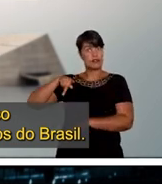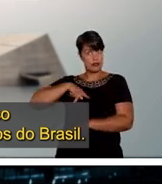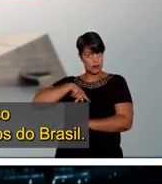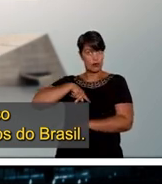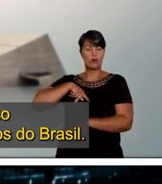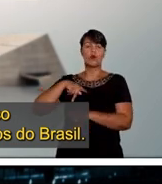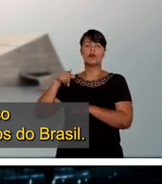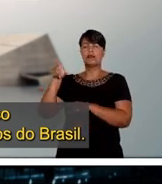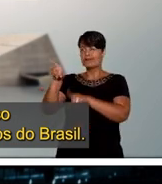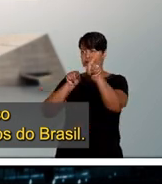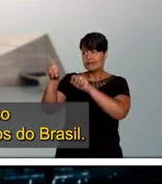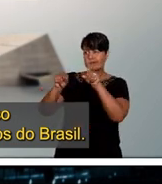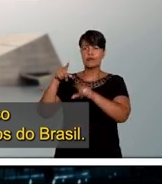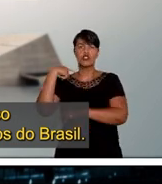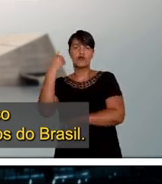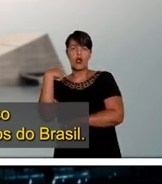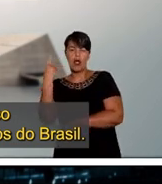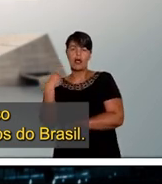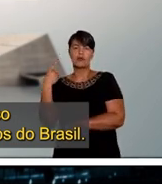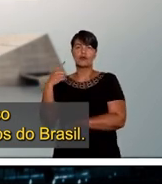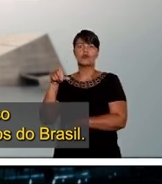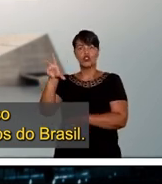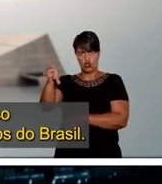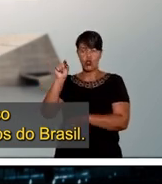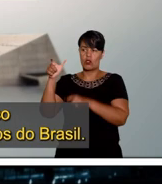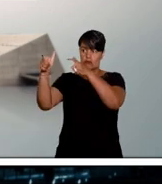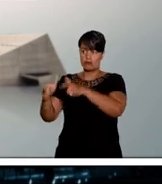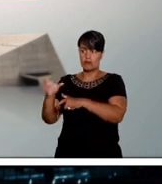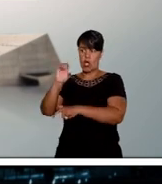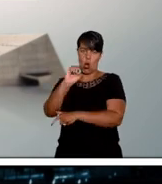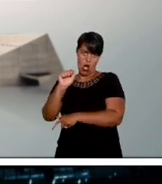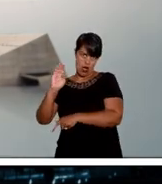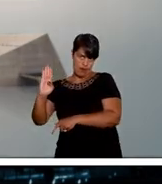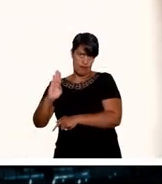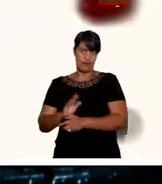os advogados indicados pela Ordem dos Advogados do Brasil.